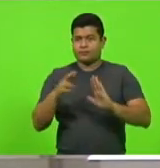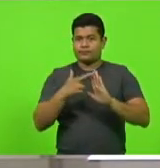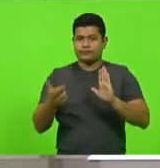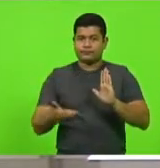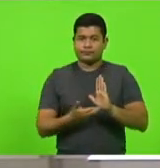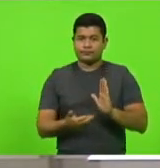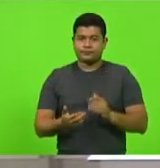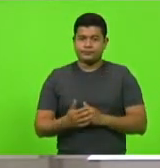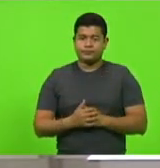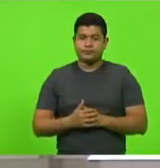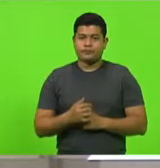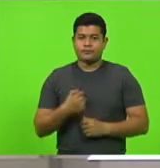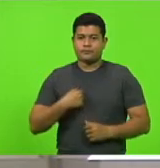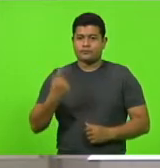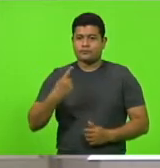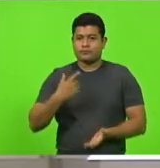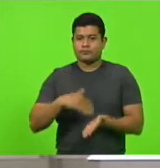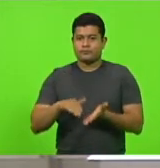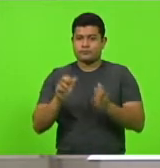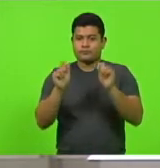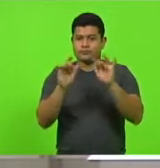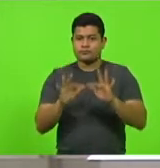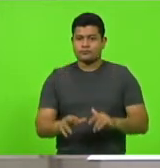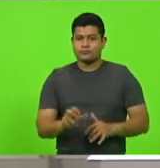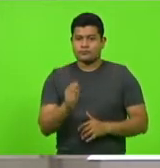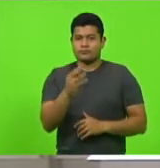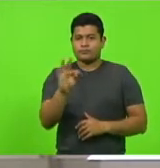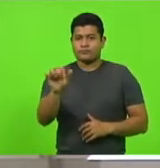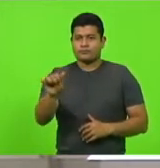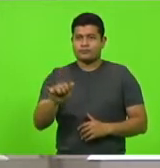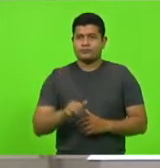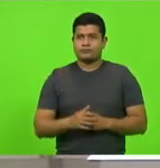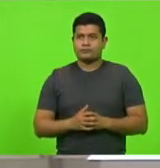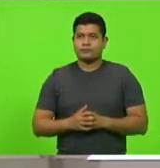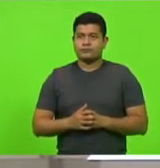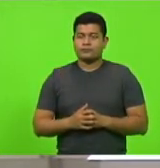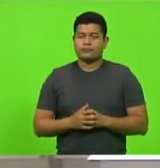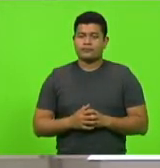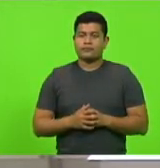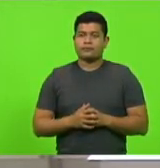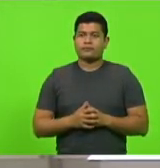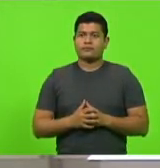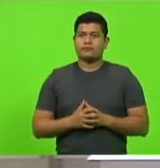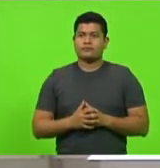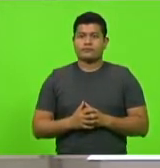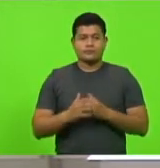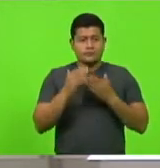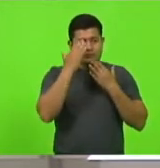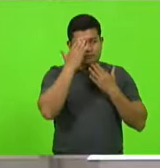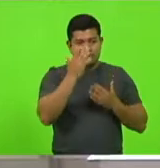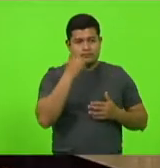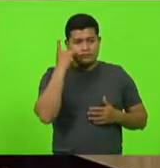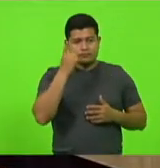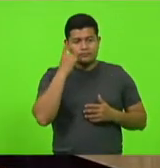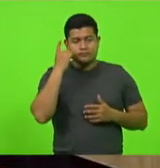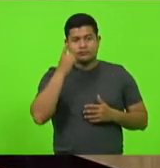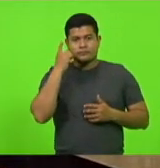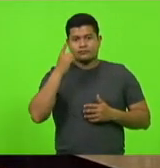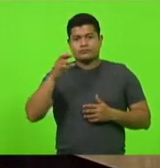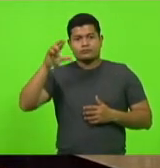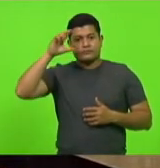regimental. Para constar, eu, primeiro secretário, lavrei a presente ata. Obrigado, deputado Ricardo